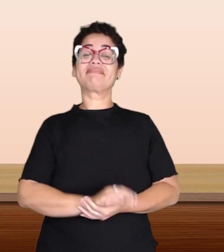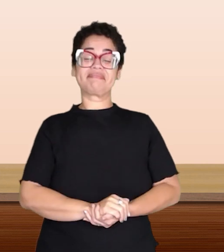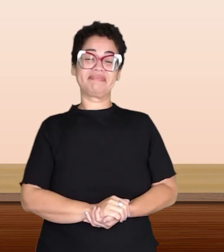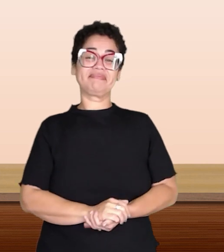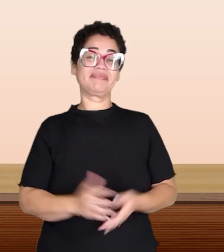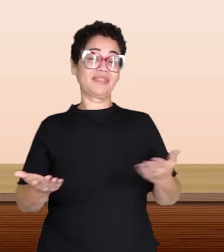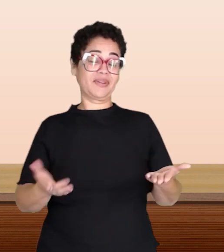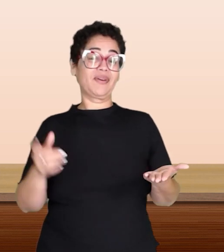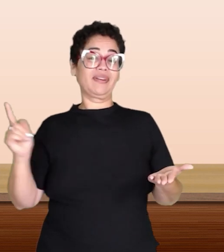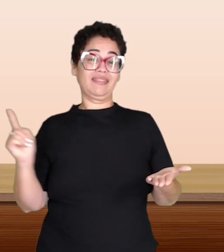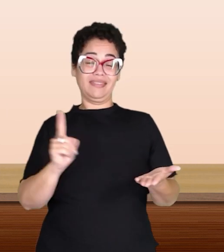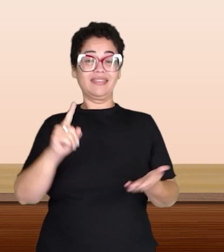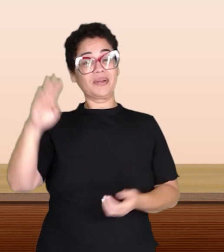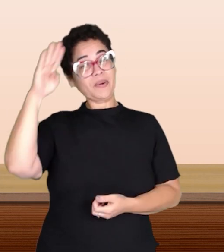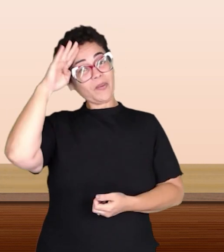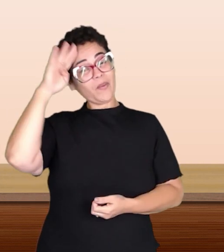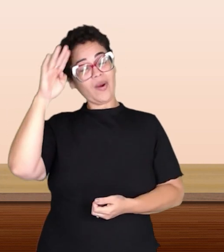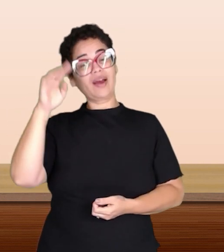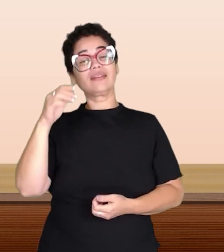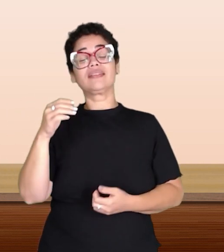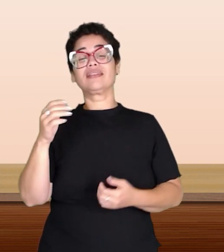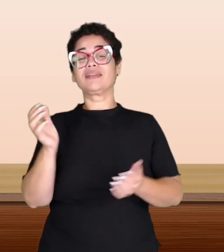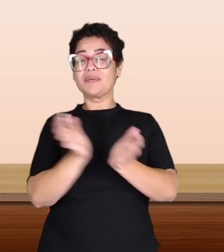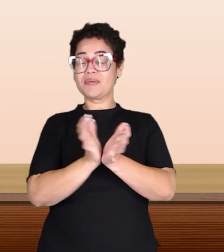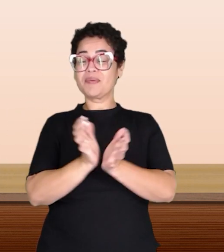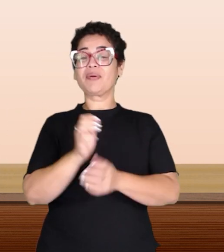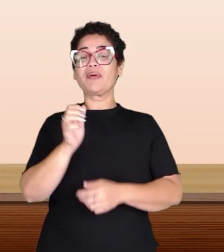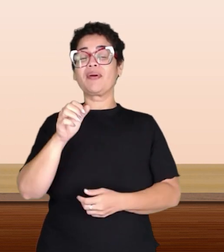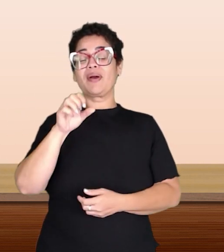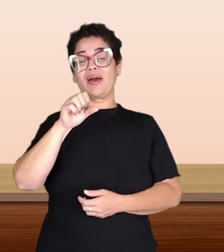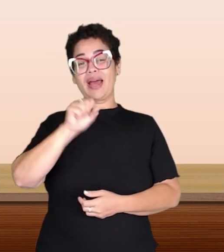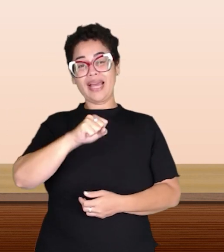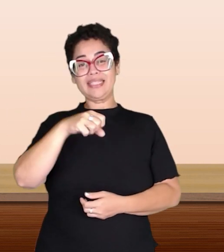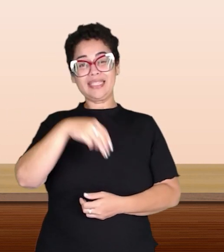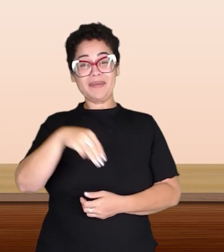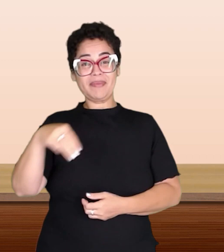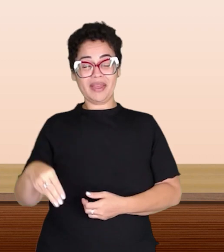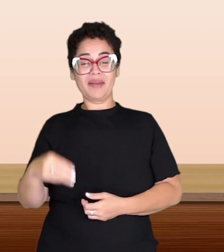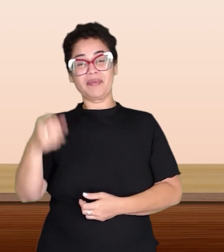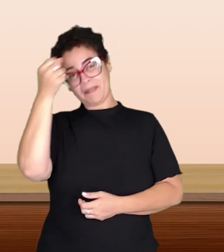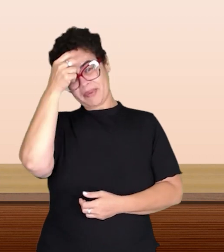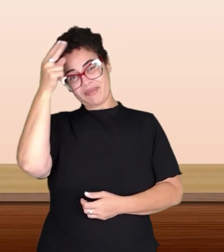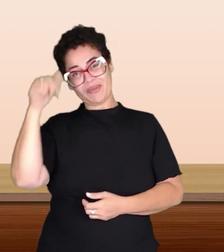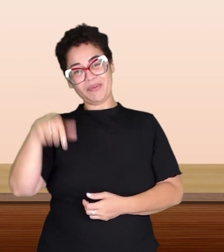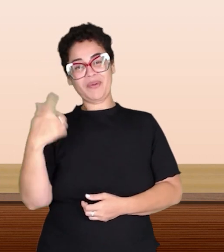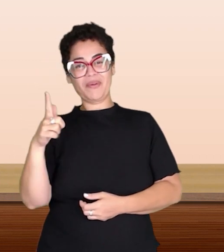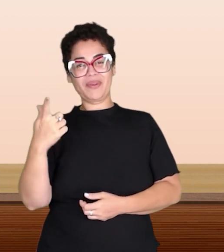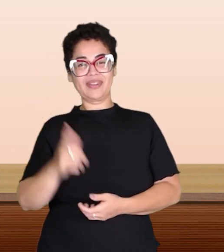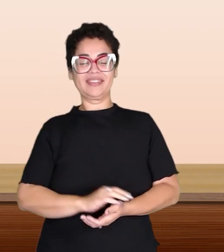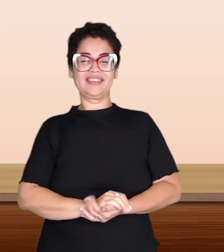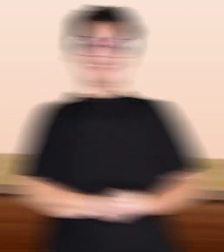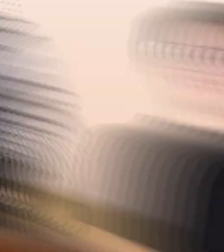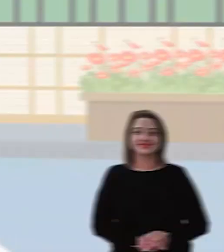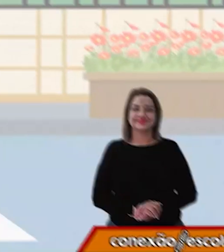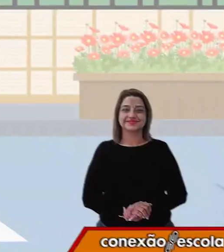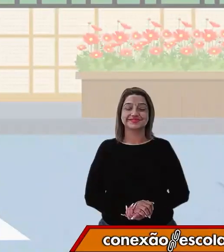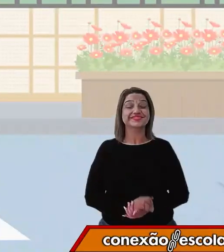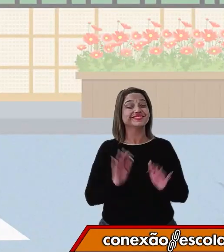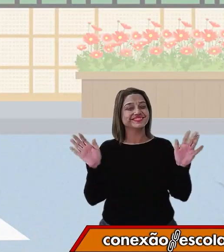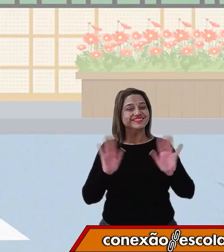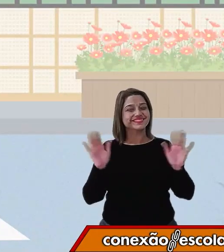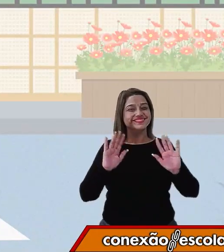dessa vez com a gente de trânsito Amanda Souto da Secretaria Municipal de mobilidade da Prefeitura de Goiânia